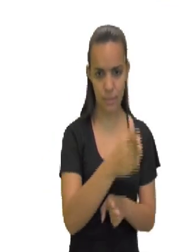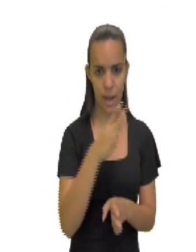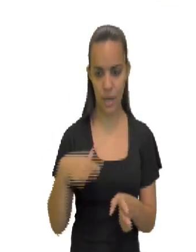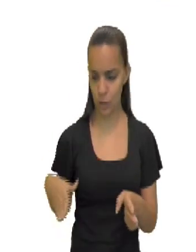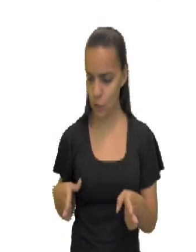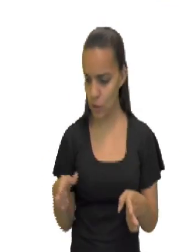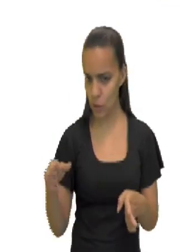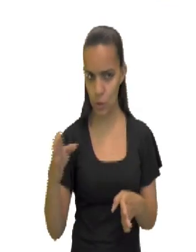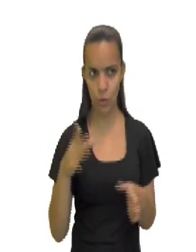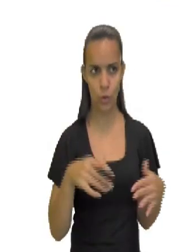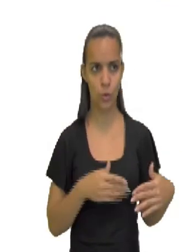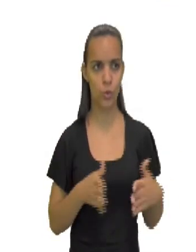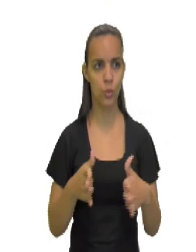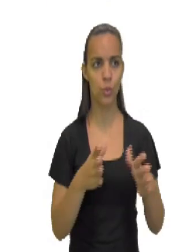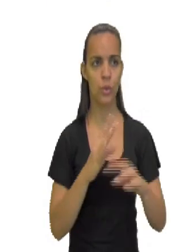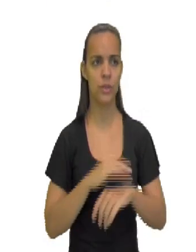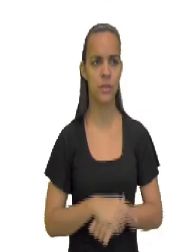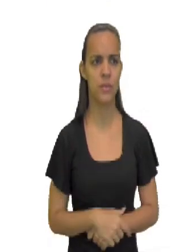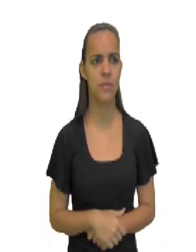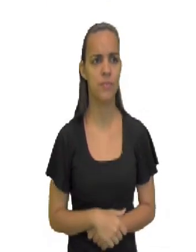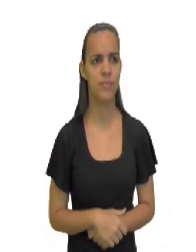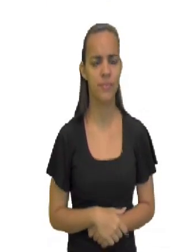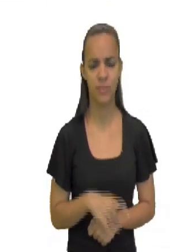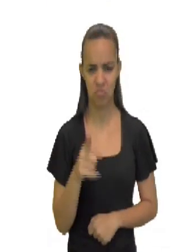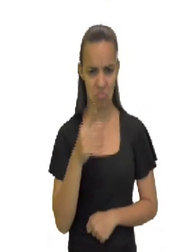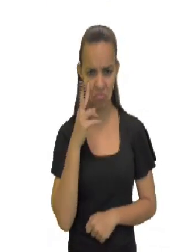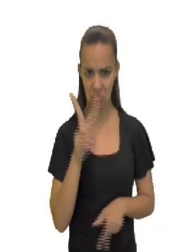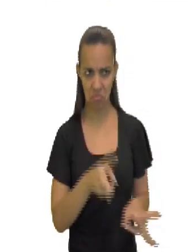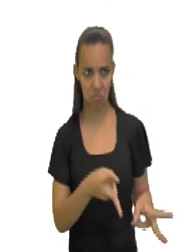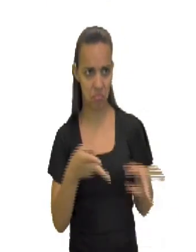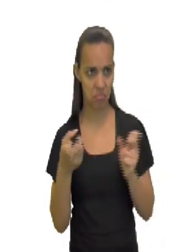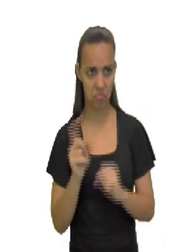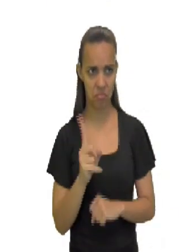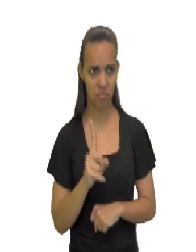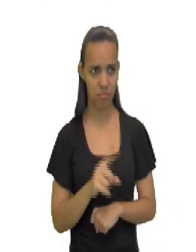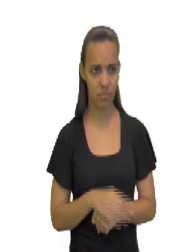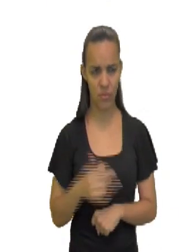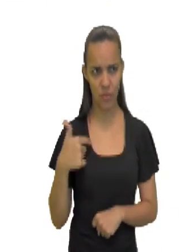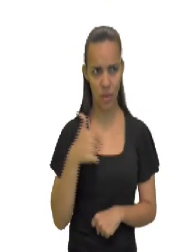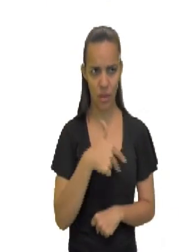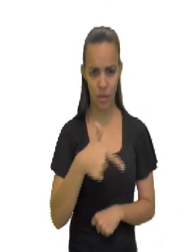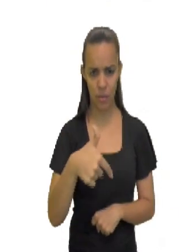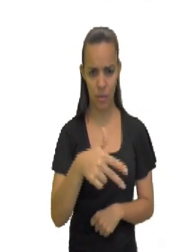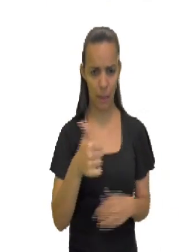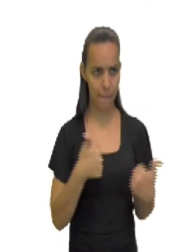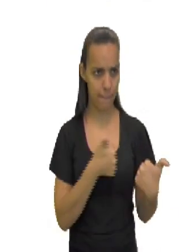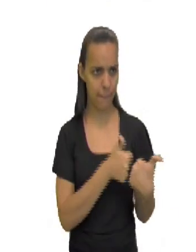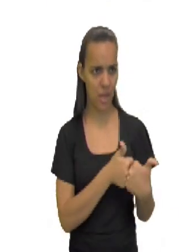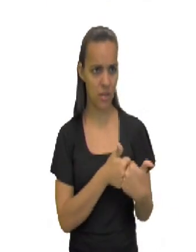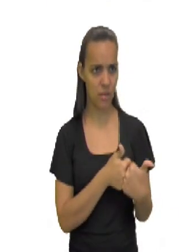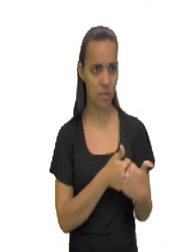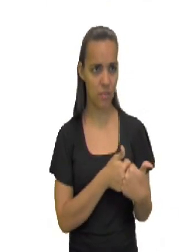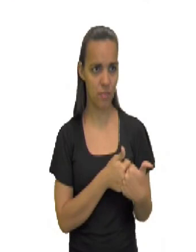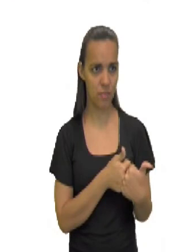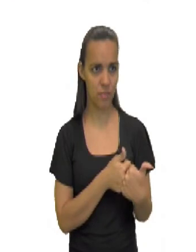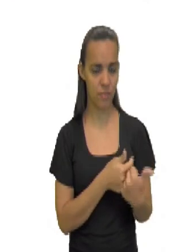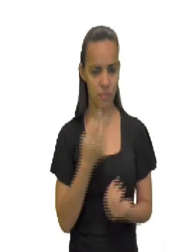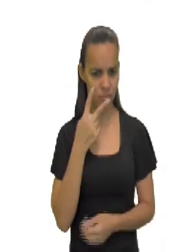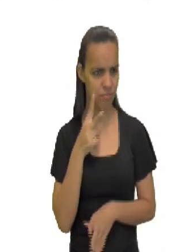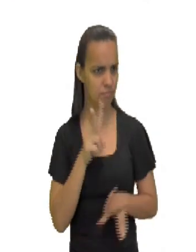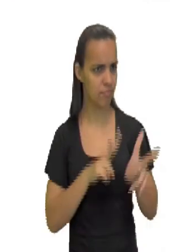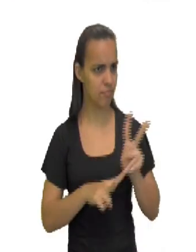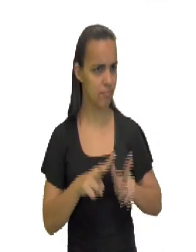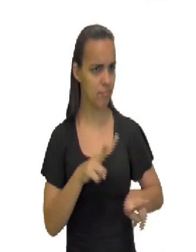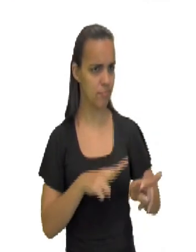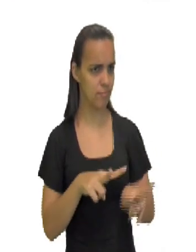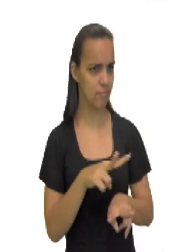árvores estão sendo plantadas à beira do rio. Se você não percebeu, quando você estiver passando por lá, comece a analisar e